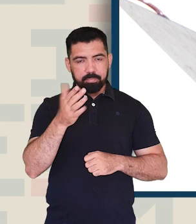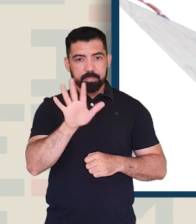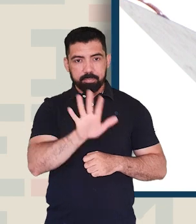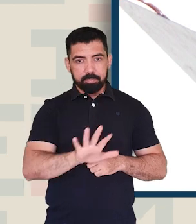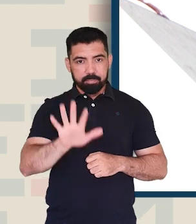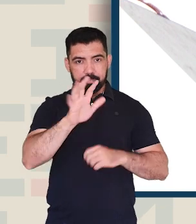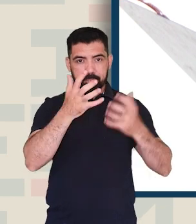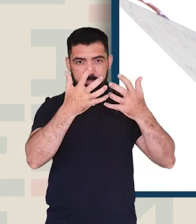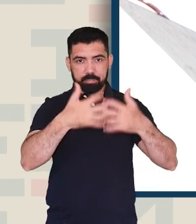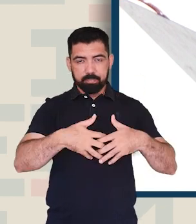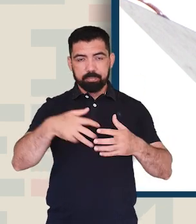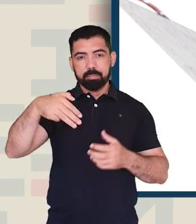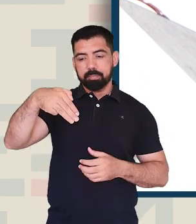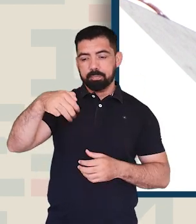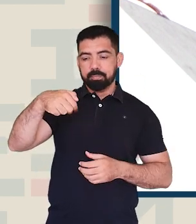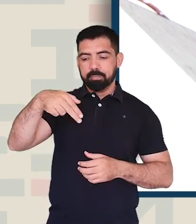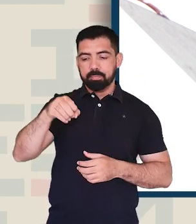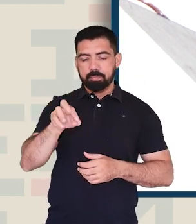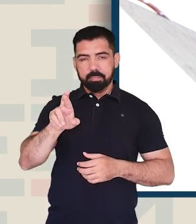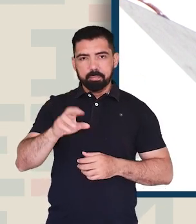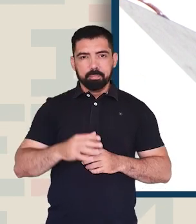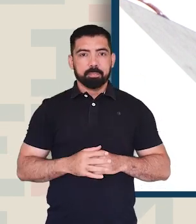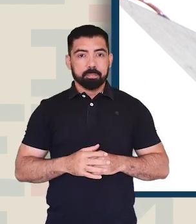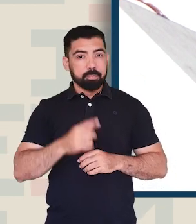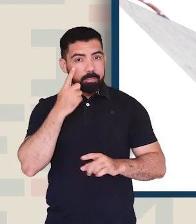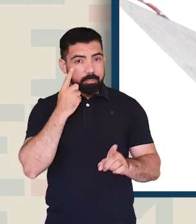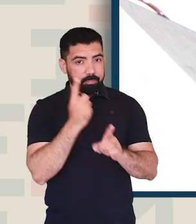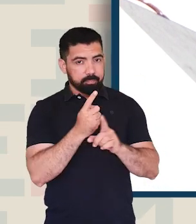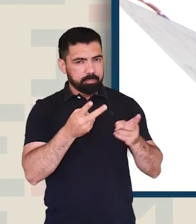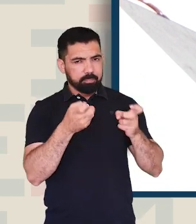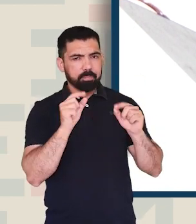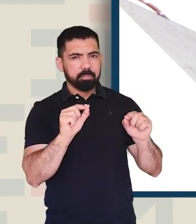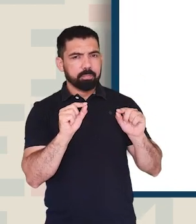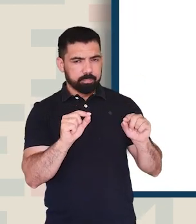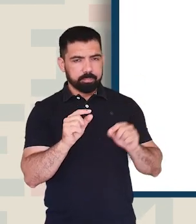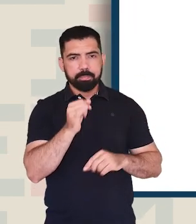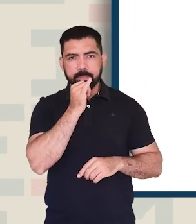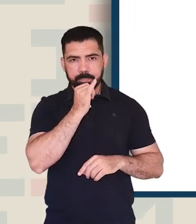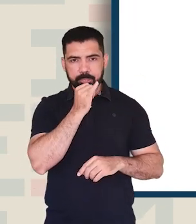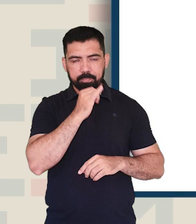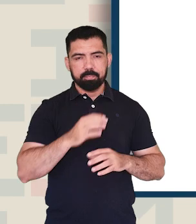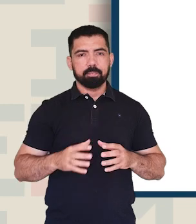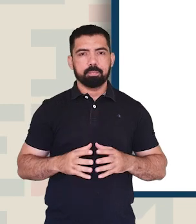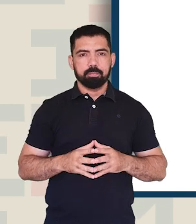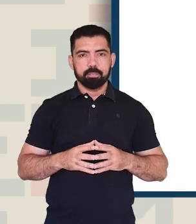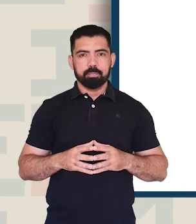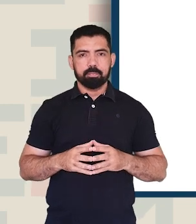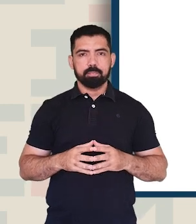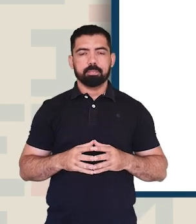do campo harmônico menor, vocês vão ver o seguinte, que, por exemplo,